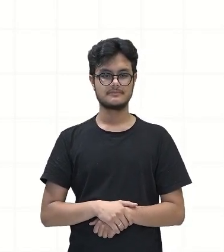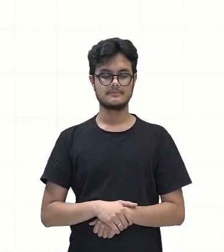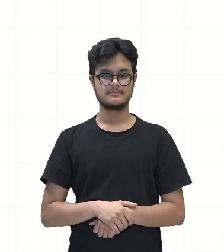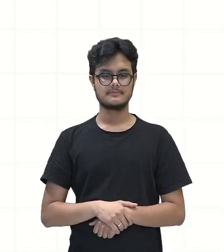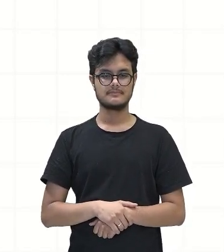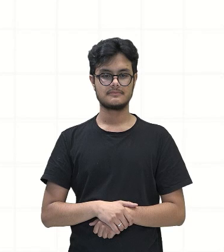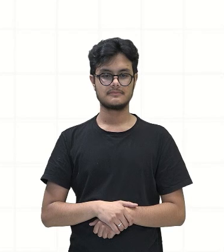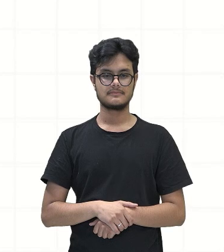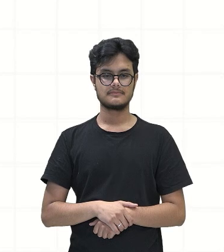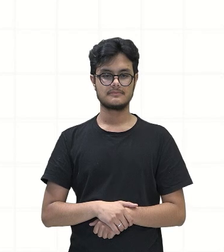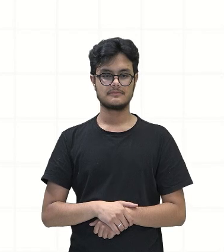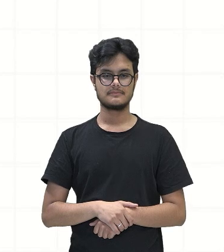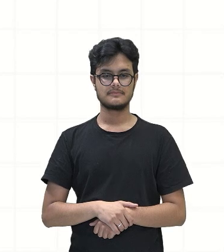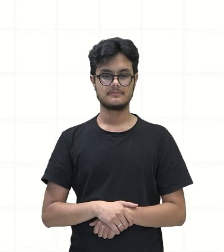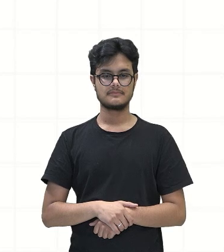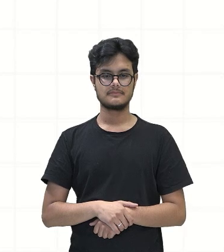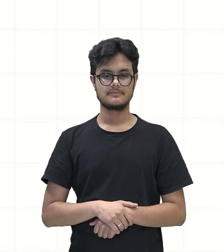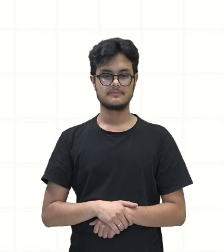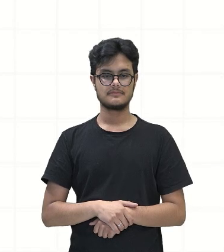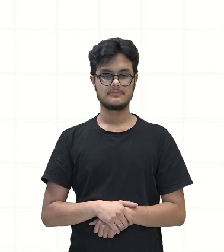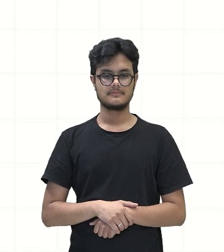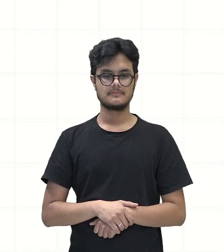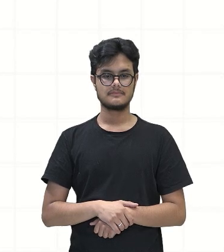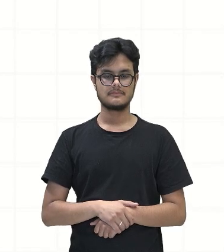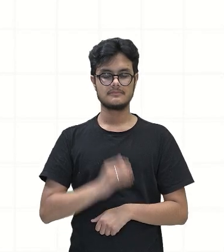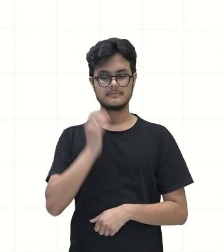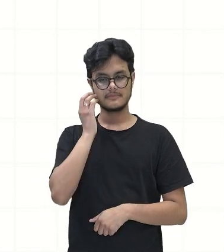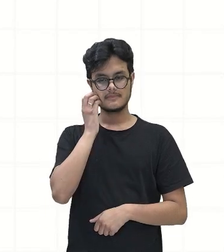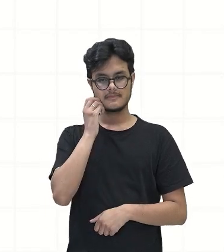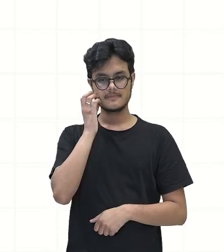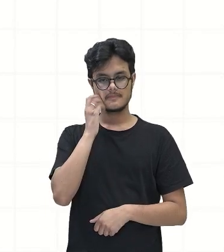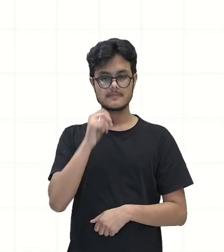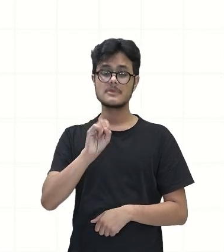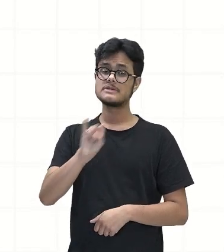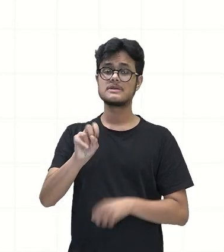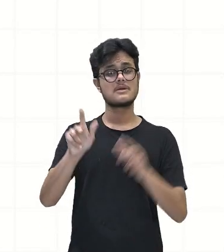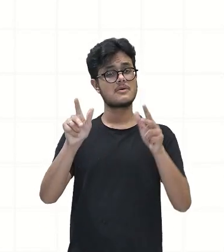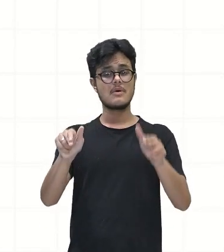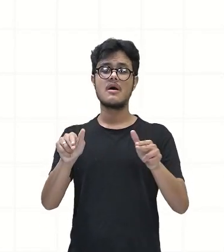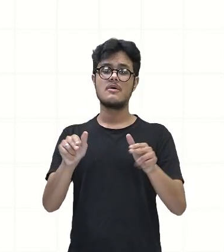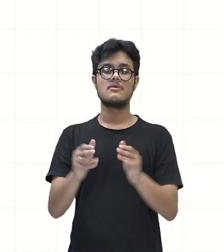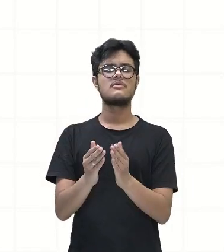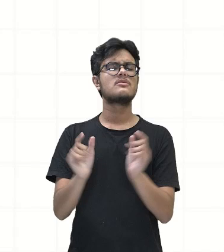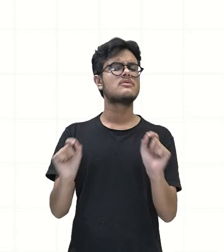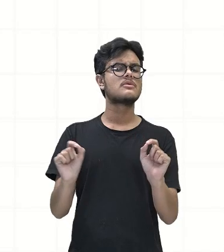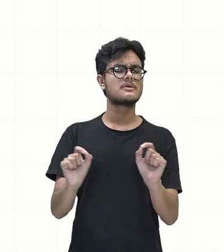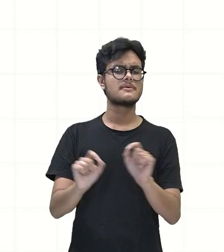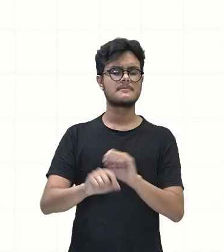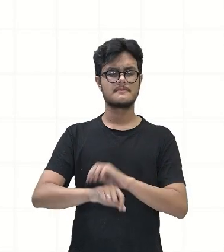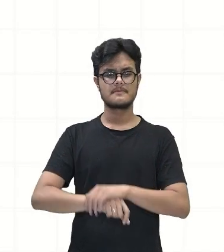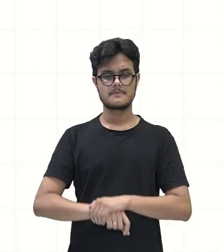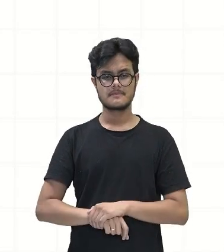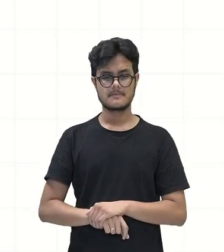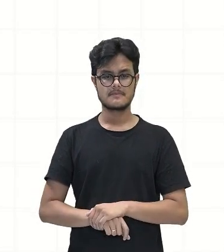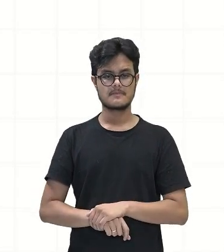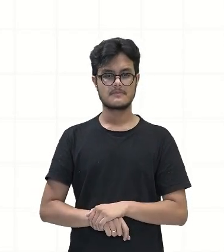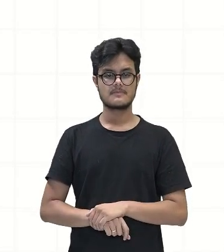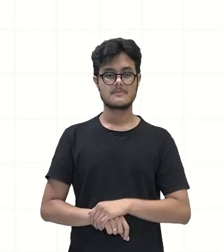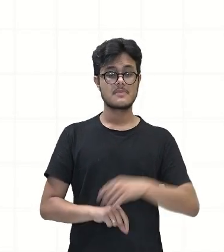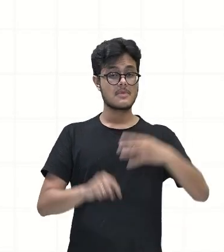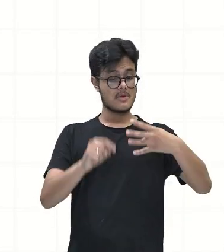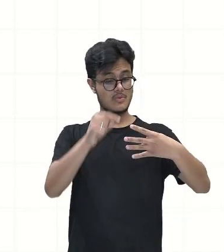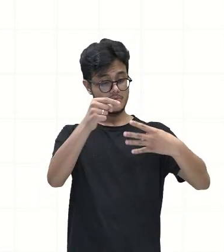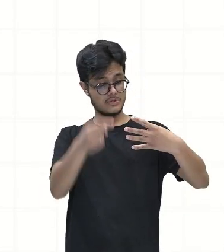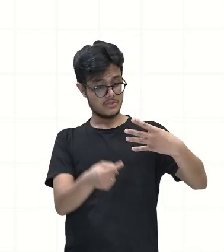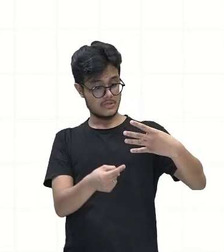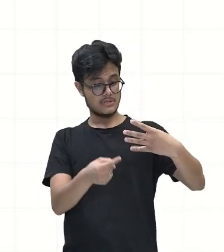resultado também deu 169. Então, como eles são iguais, significa que essas 3